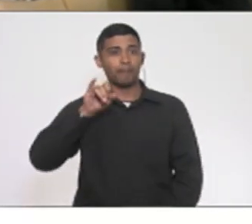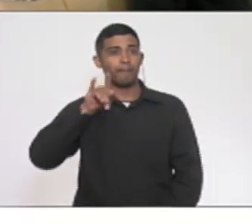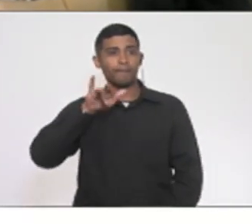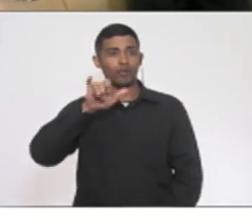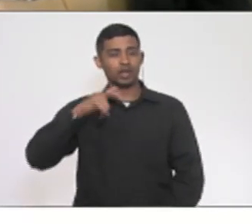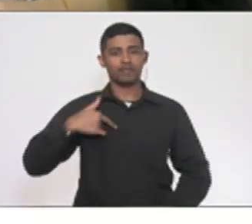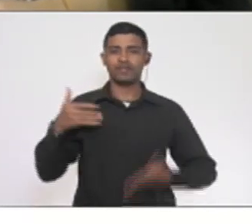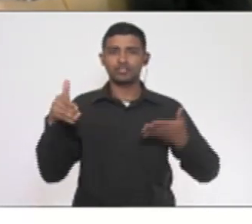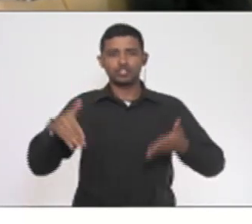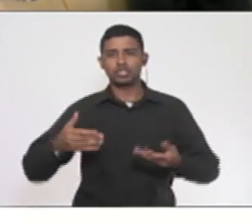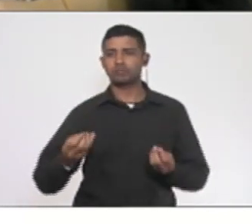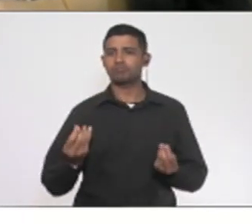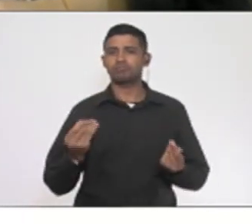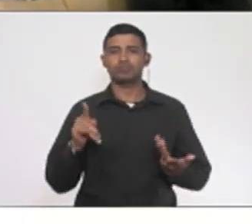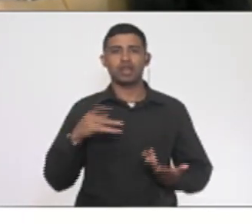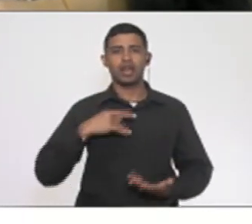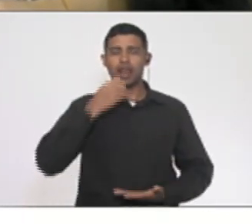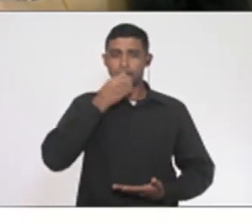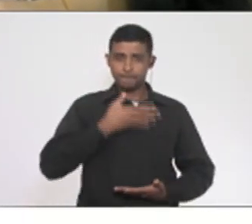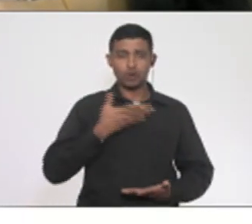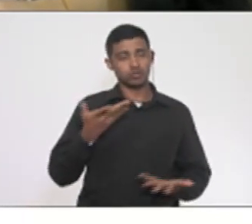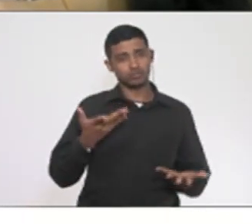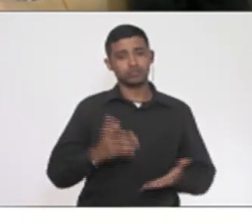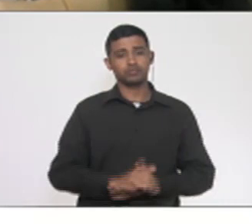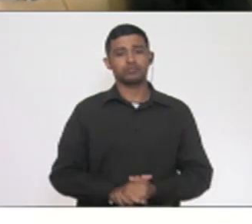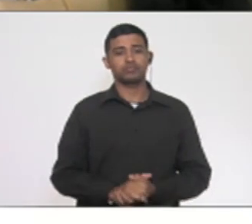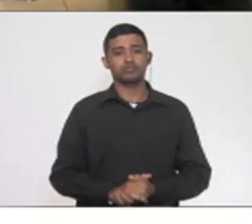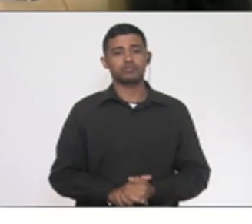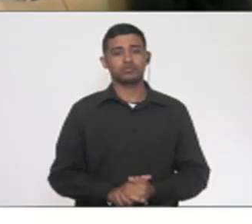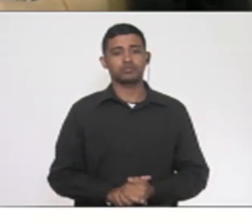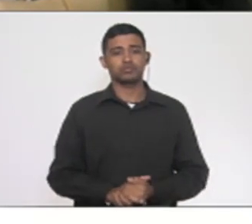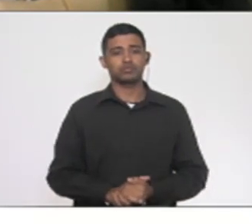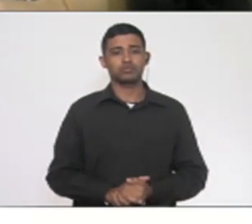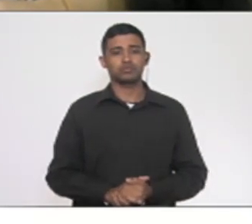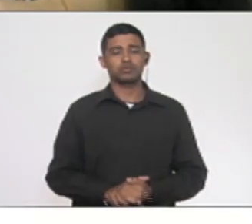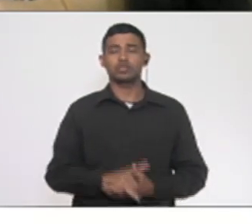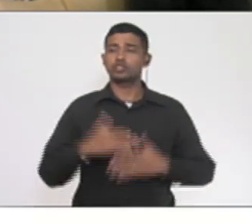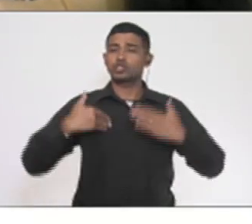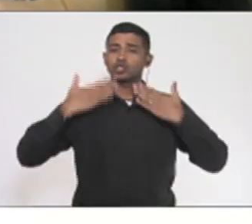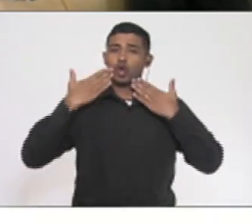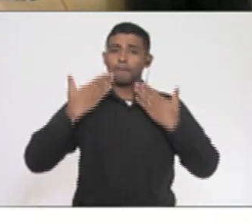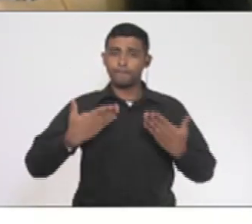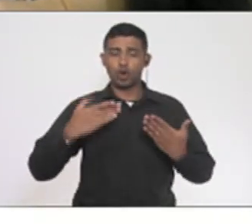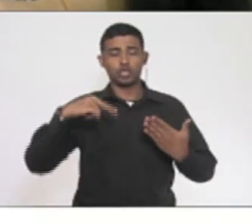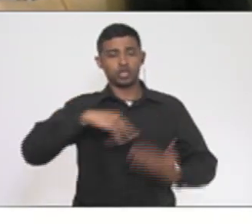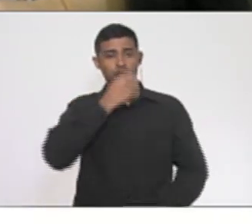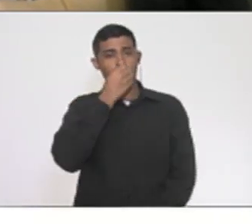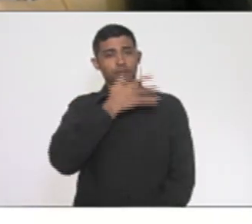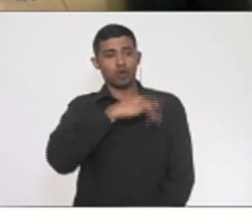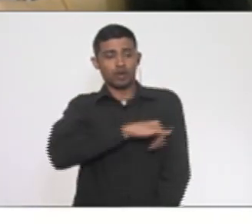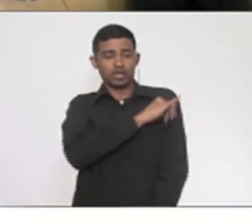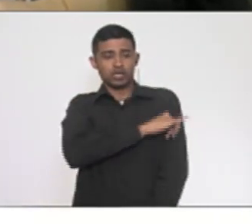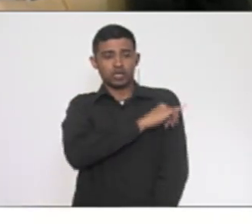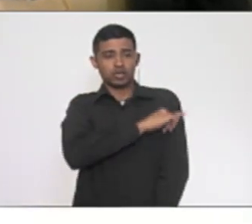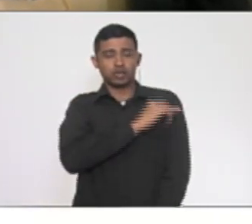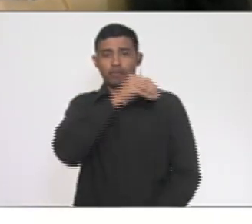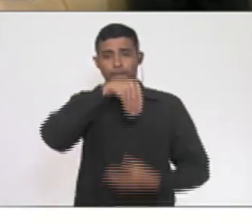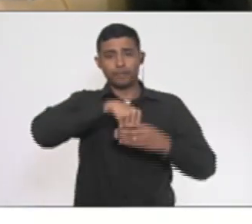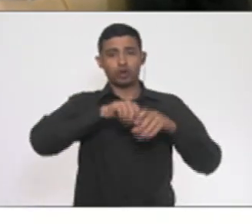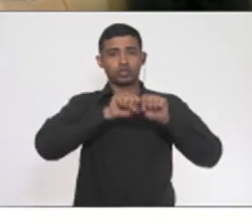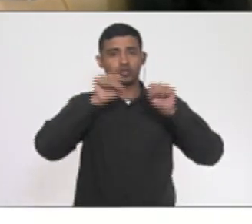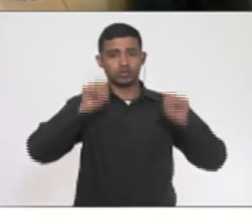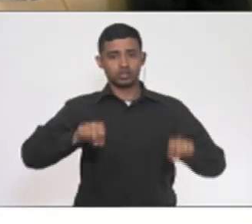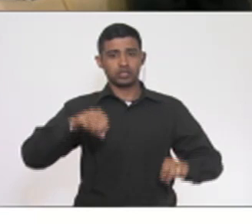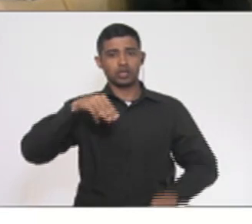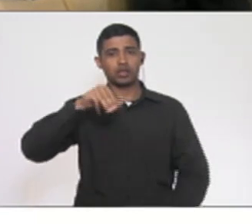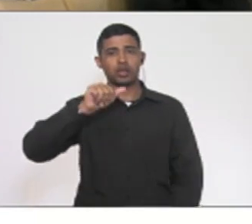vantagem por estar mais próximo. Isso também refletiria com a vantagem aqui no Estado do Rio, quando foi implantado o sistema na malha